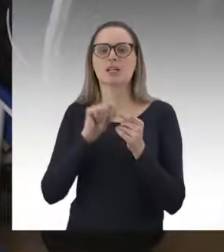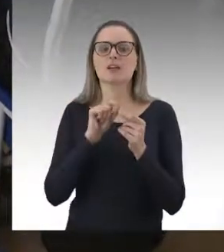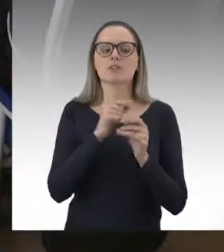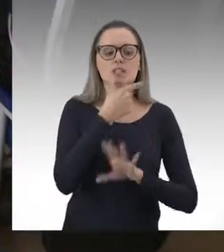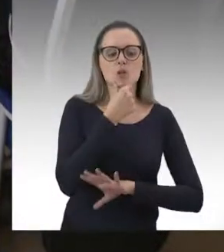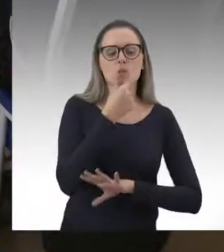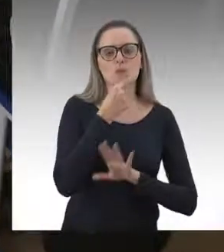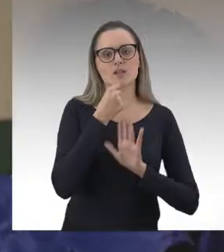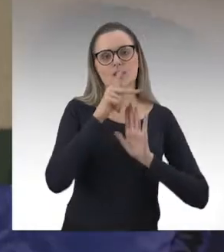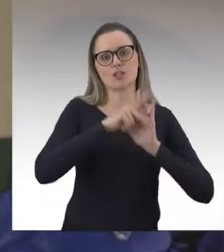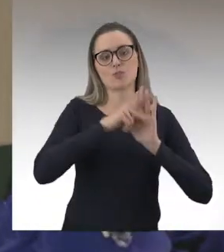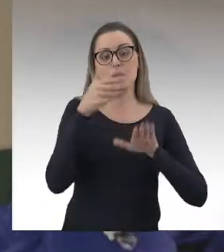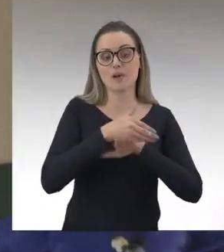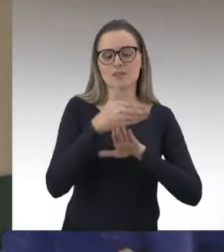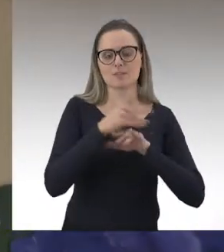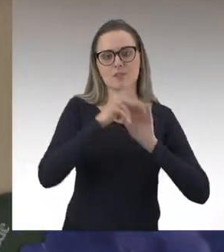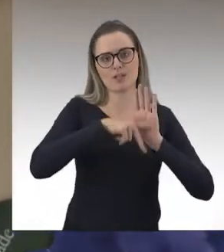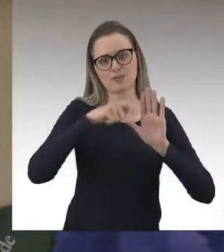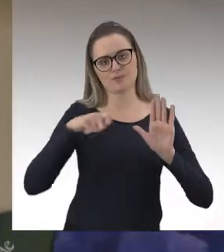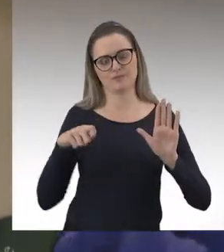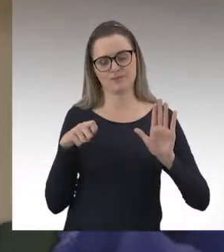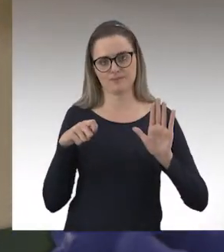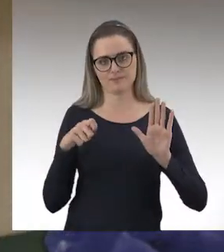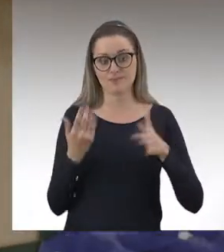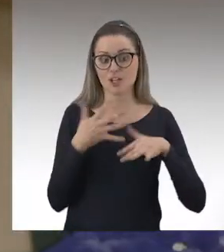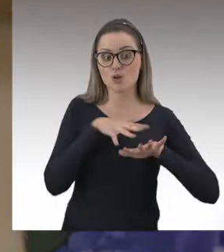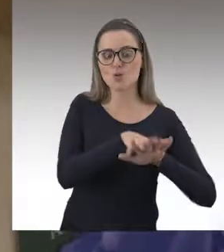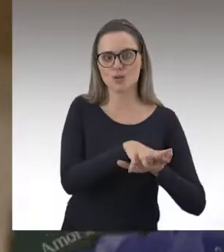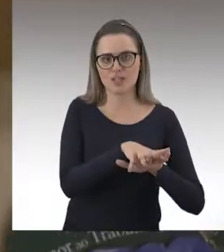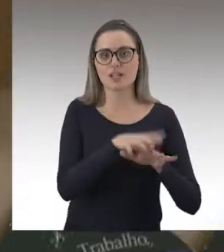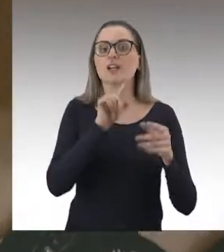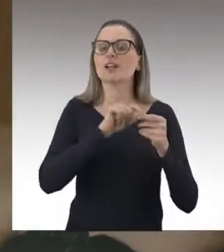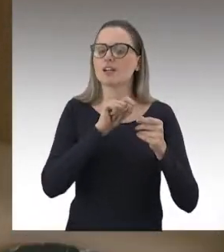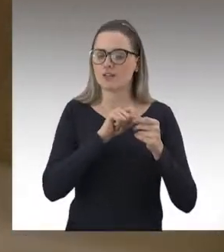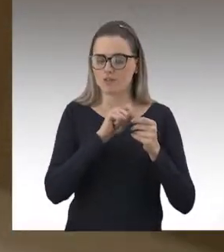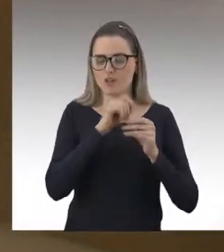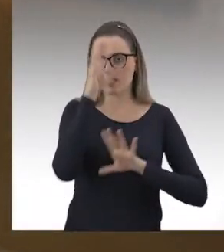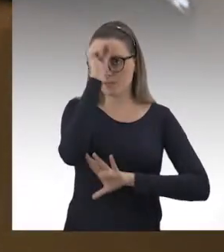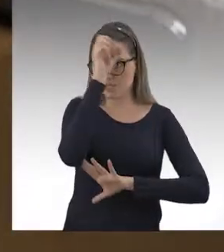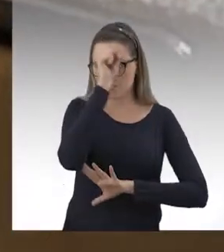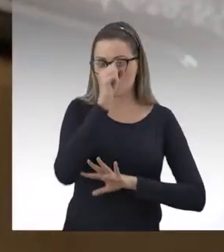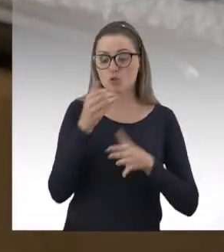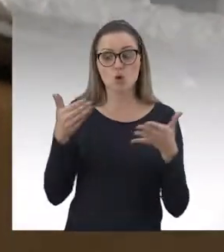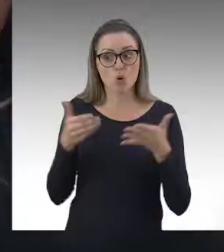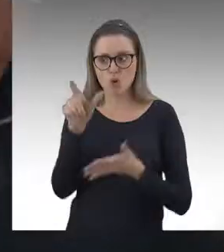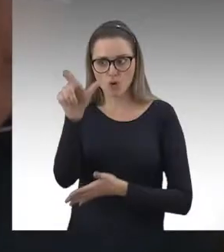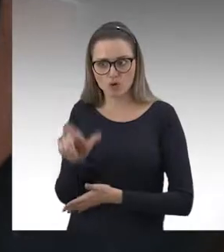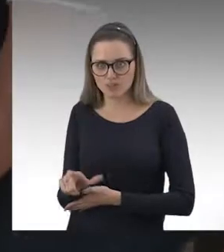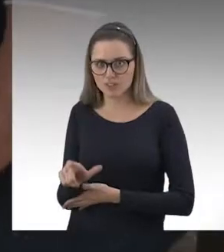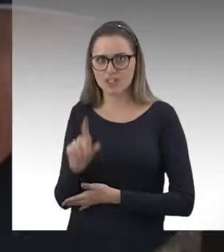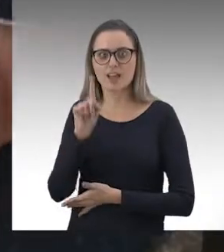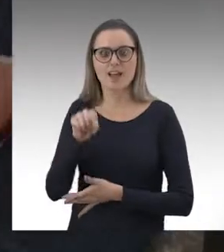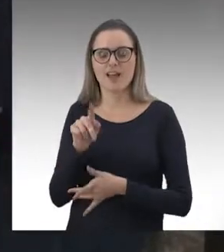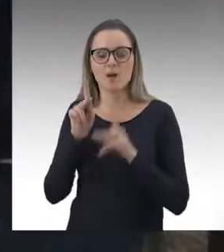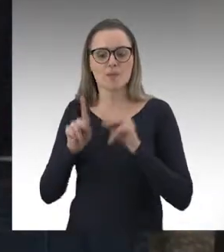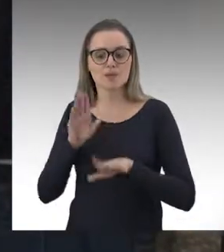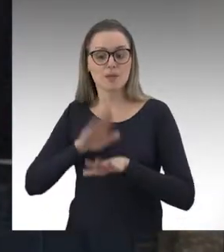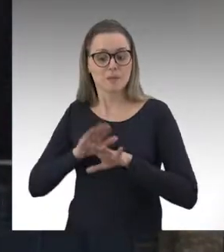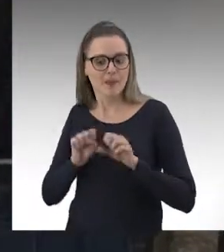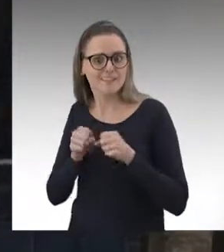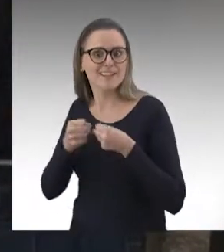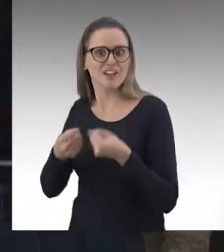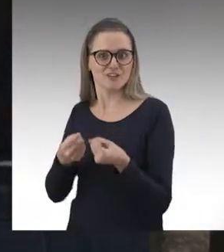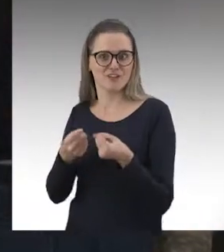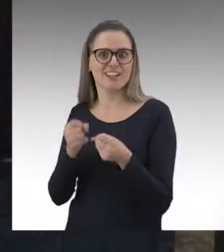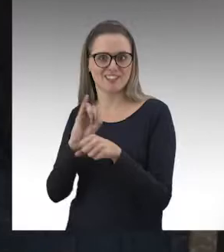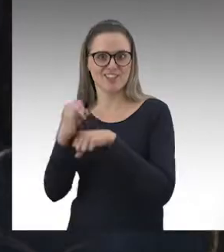menino jovem aprendiz. E fez o jovem aprendiz e atualmente é um dos guris que mais defende e mais protege, né? E